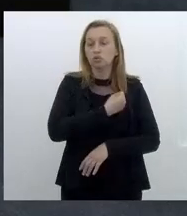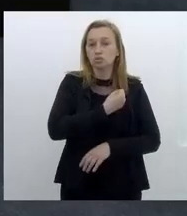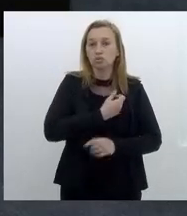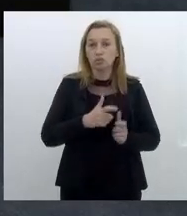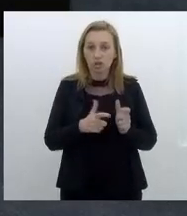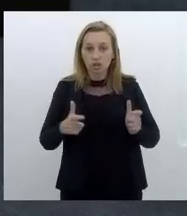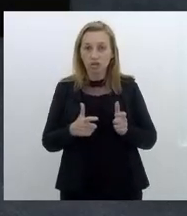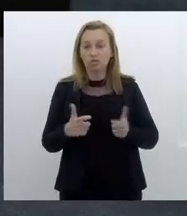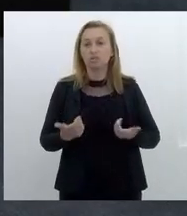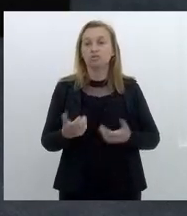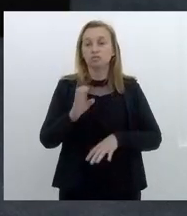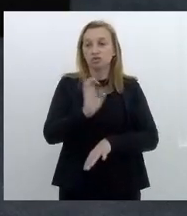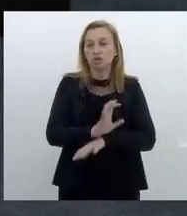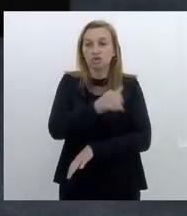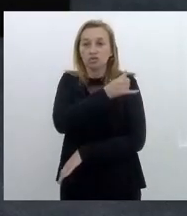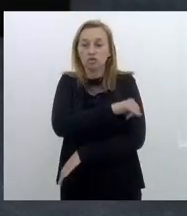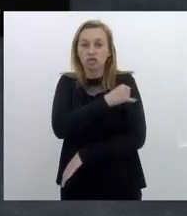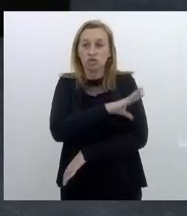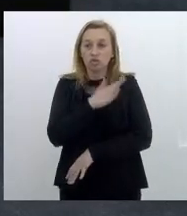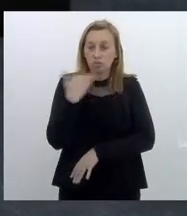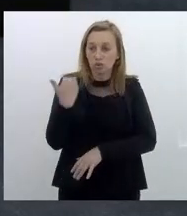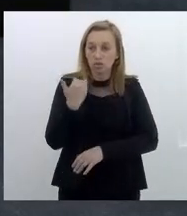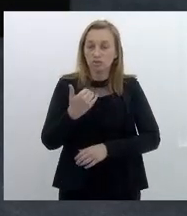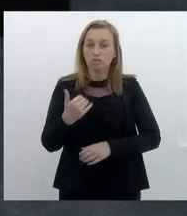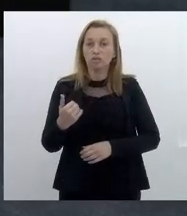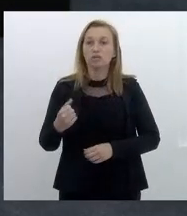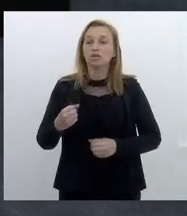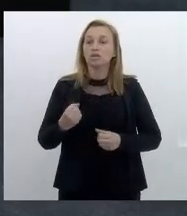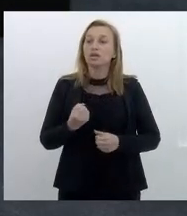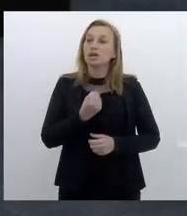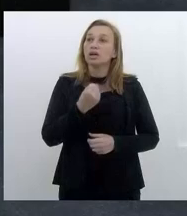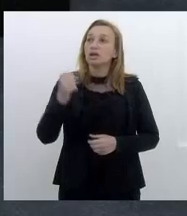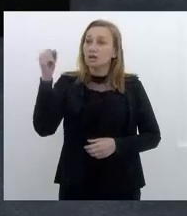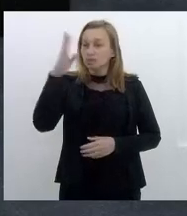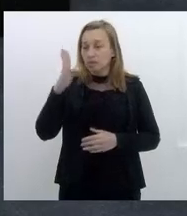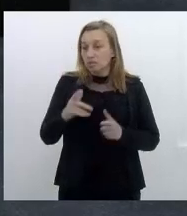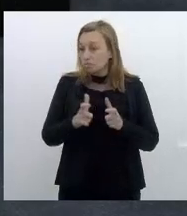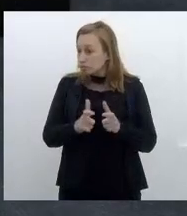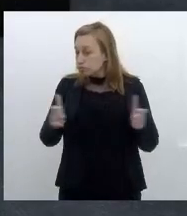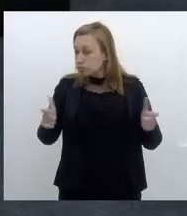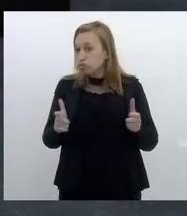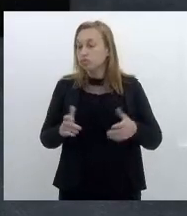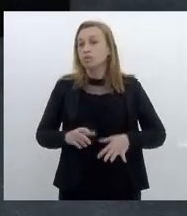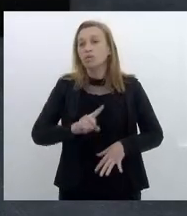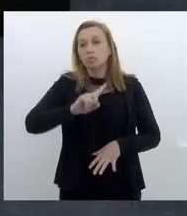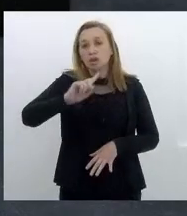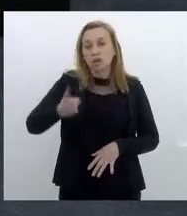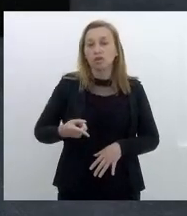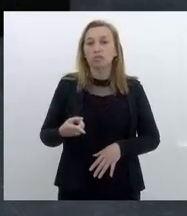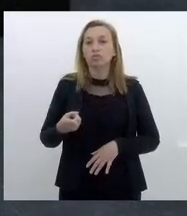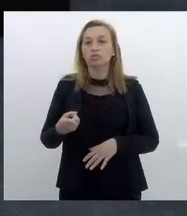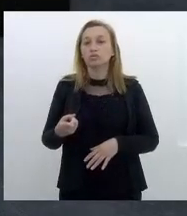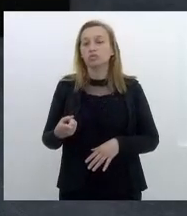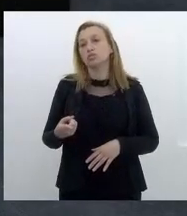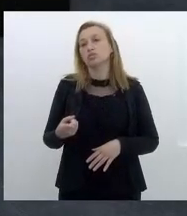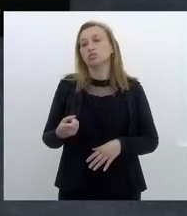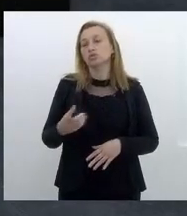do Rio de Janeiro é o maior do Brasil a cada milhão de habitantes morreram